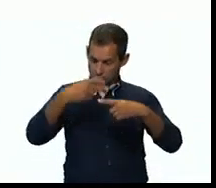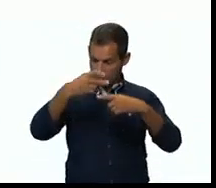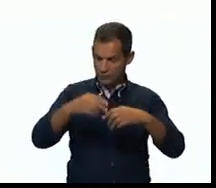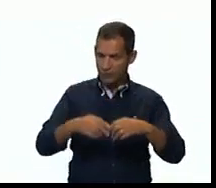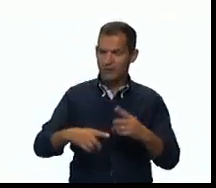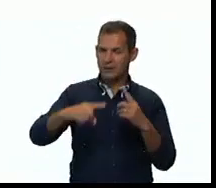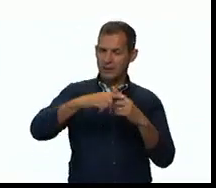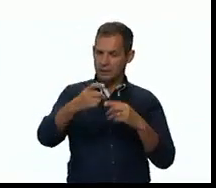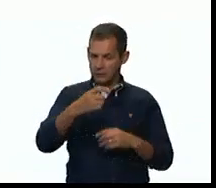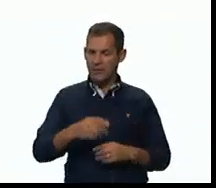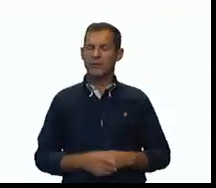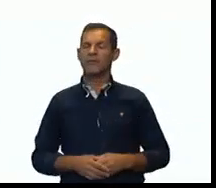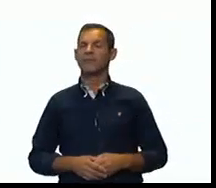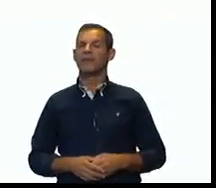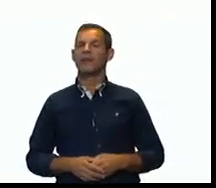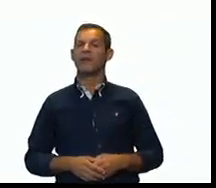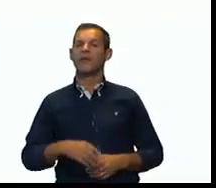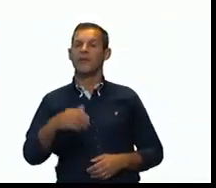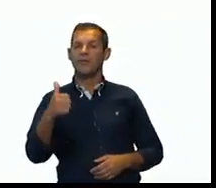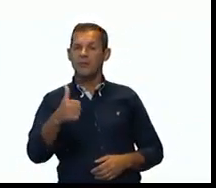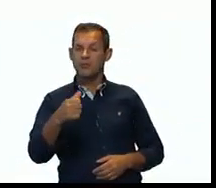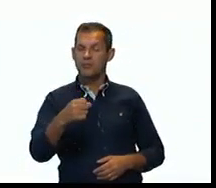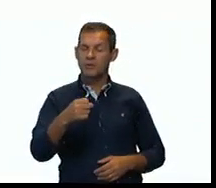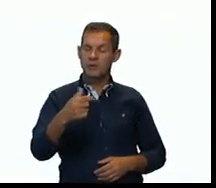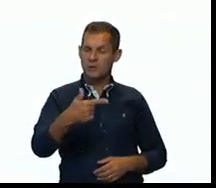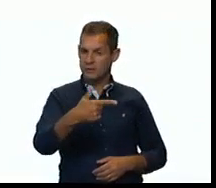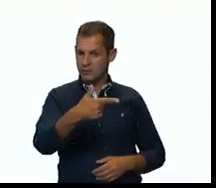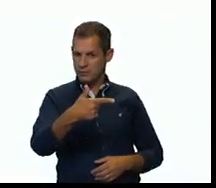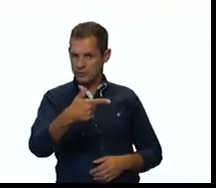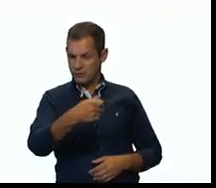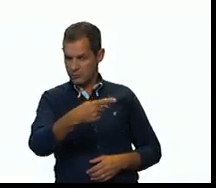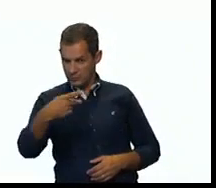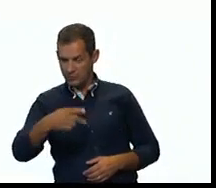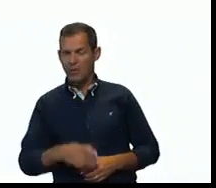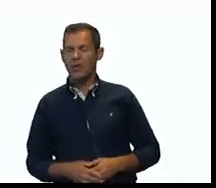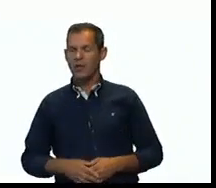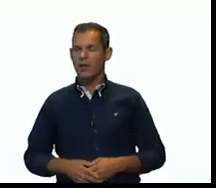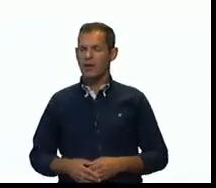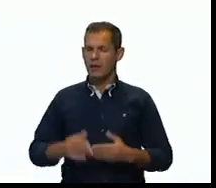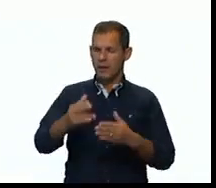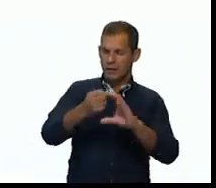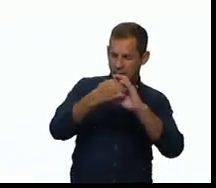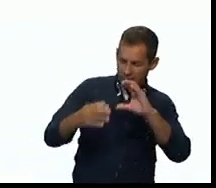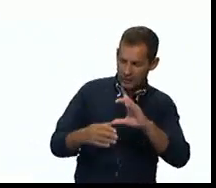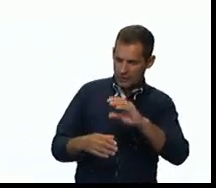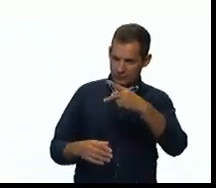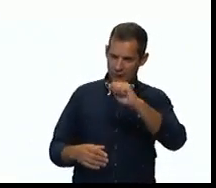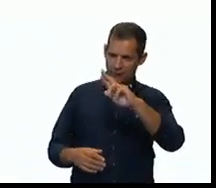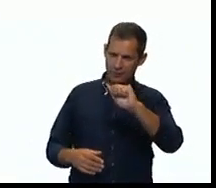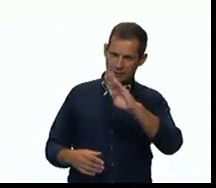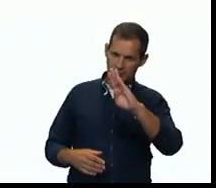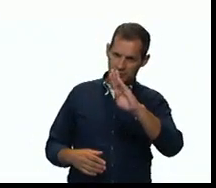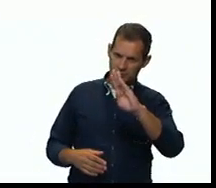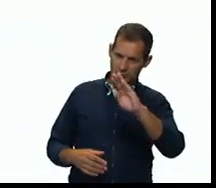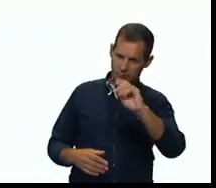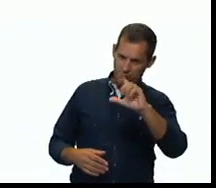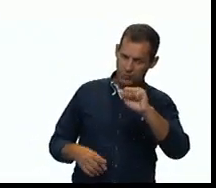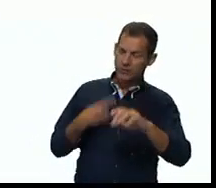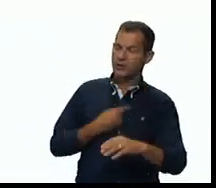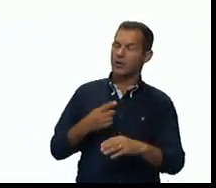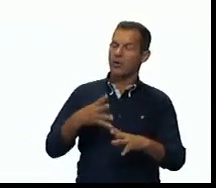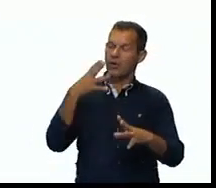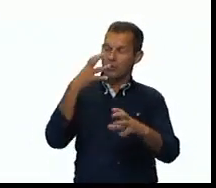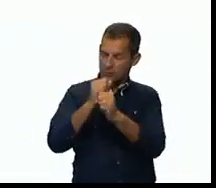nossa primeira e segunda SP, que é aquele formato parabólico, que a gente calculou a quantidade de tinta. E a outra